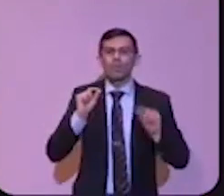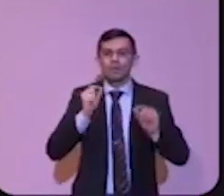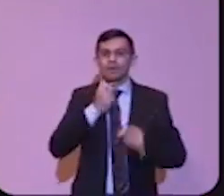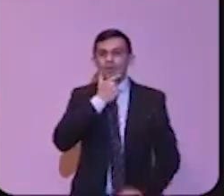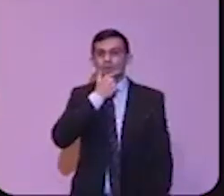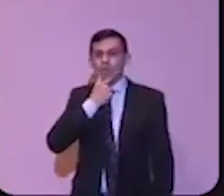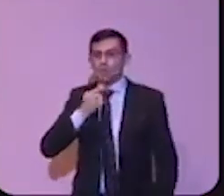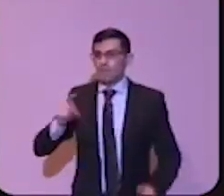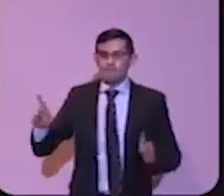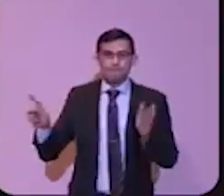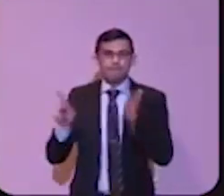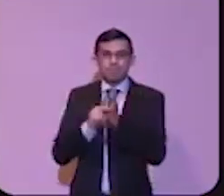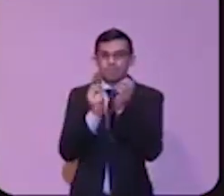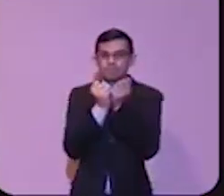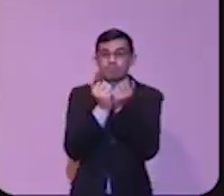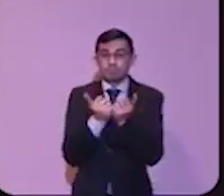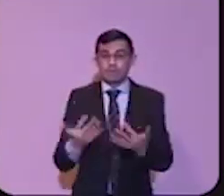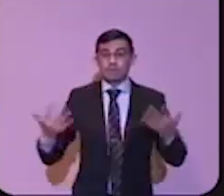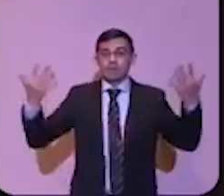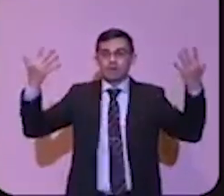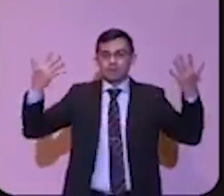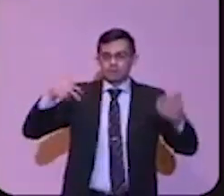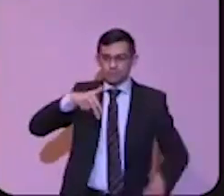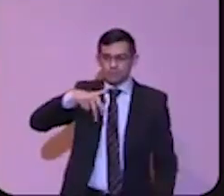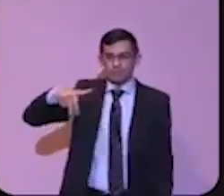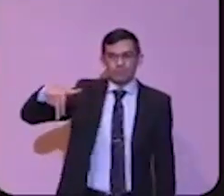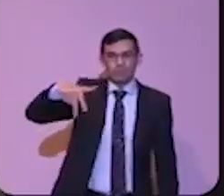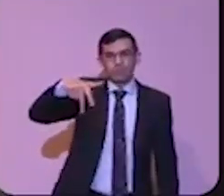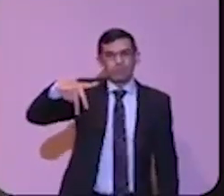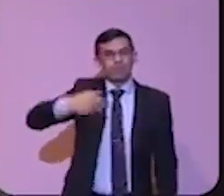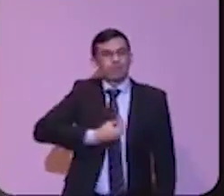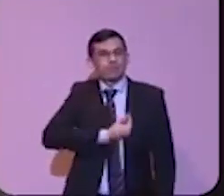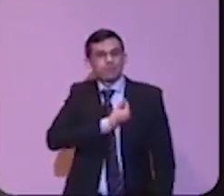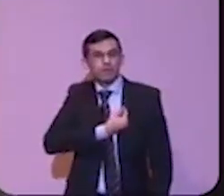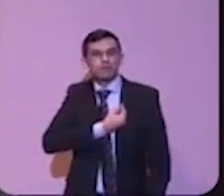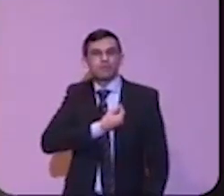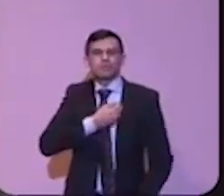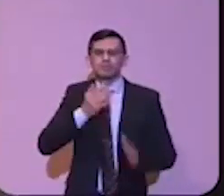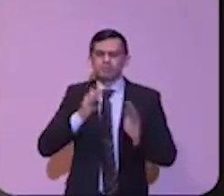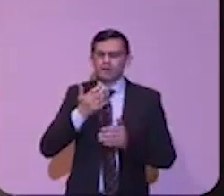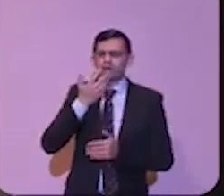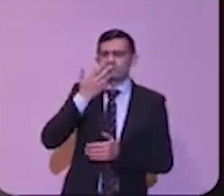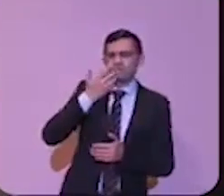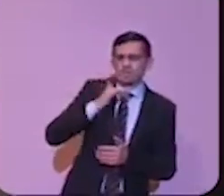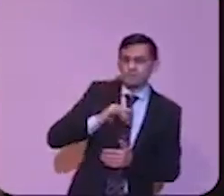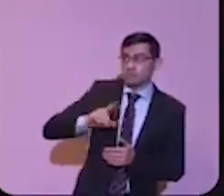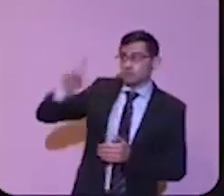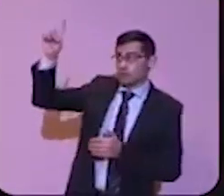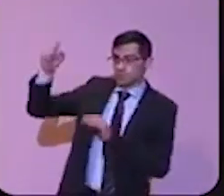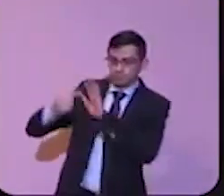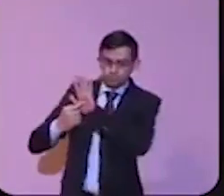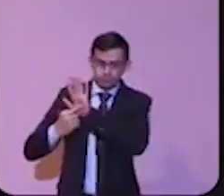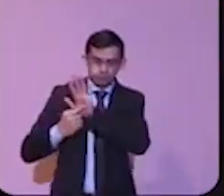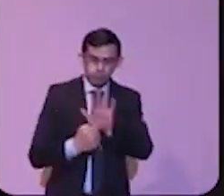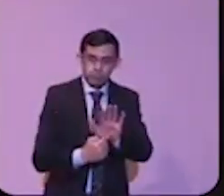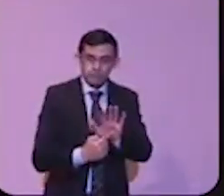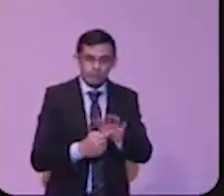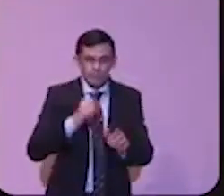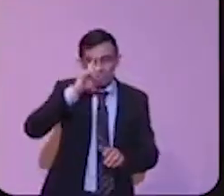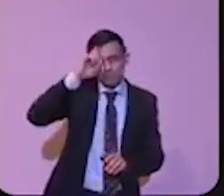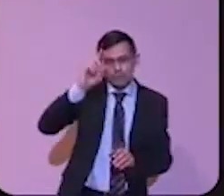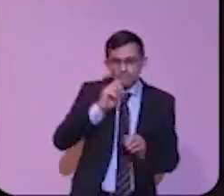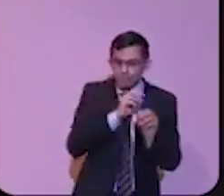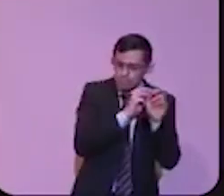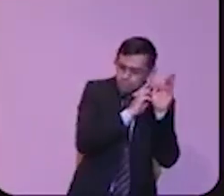é o próprio milagre andando entre as pessoas. Já na sua infância, Deus se revela a ele. Ele estava